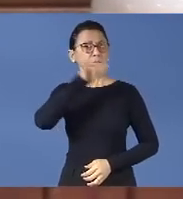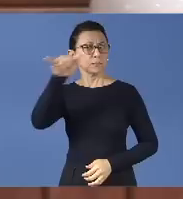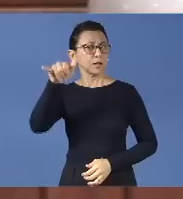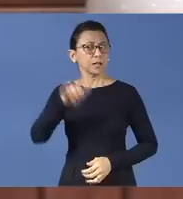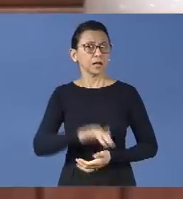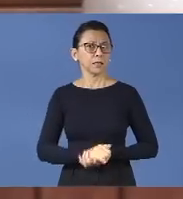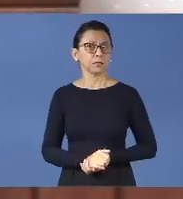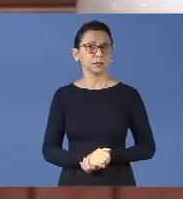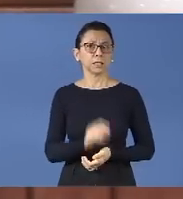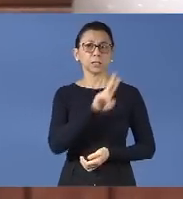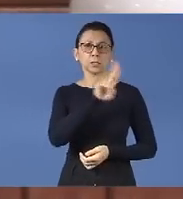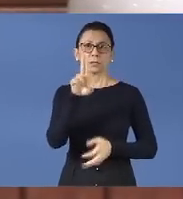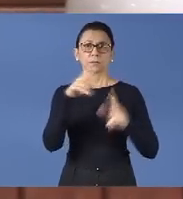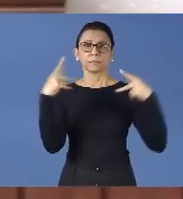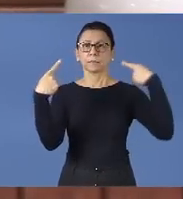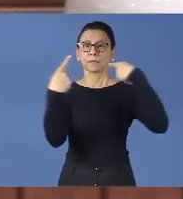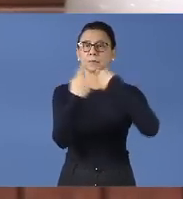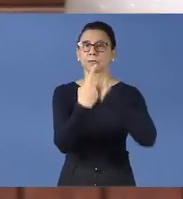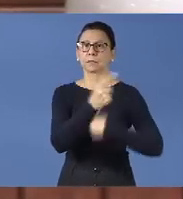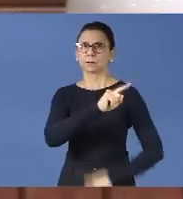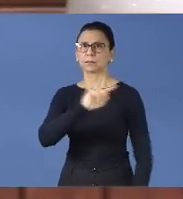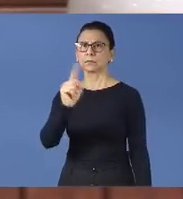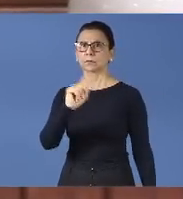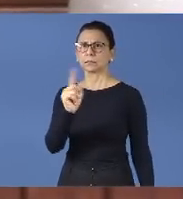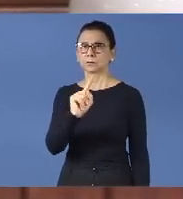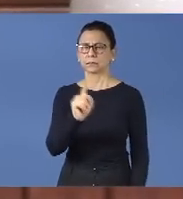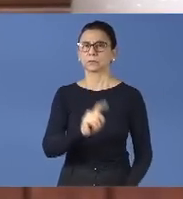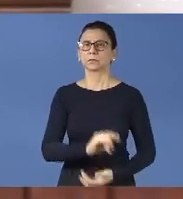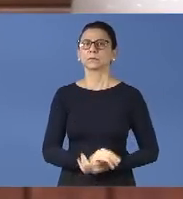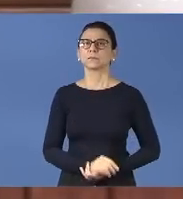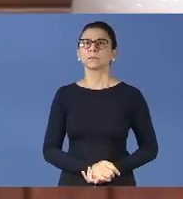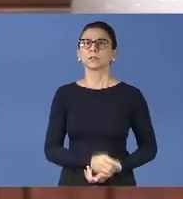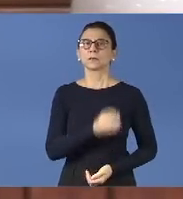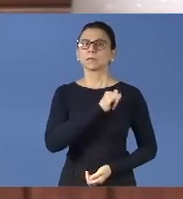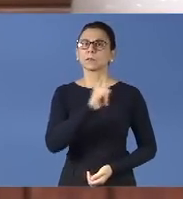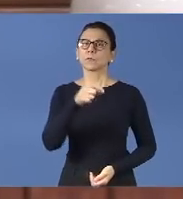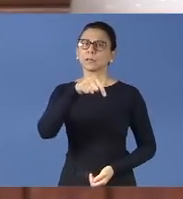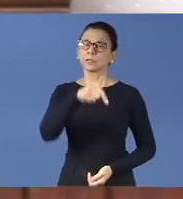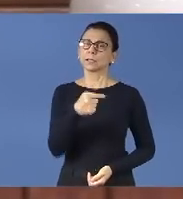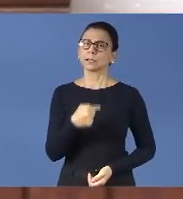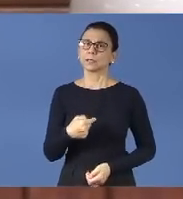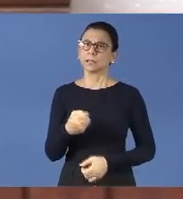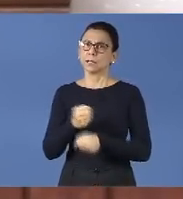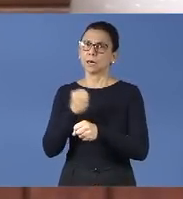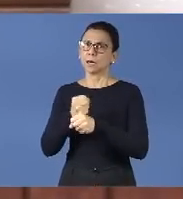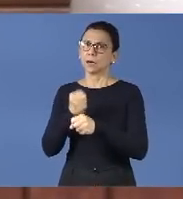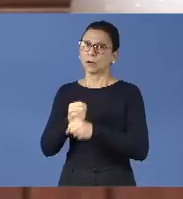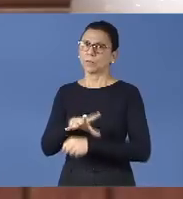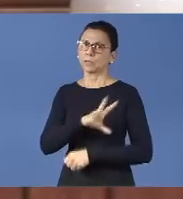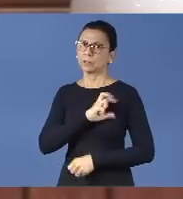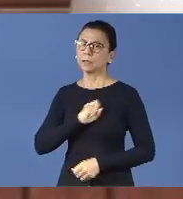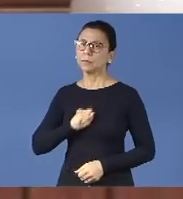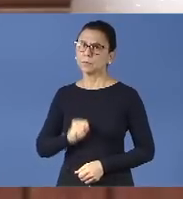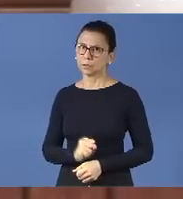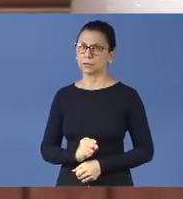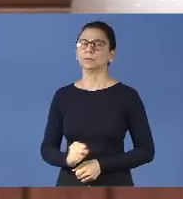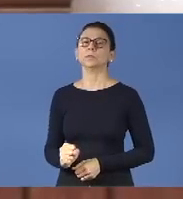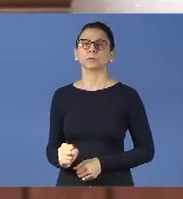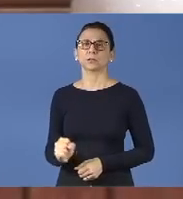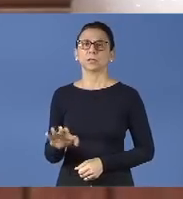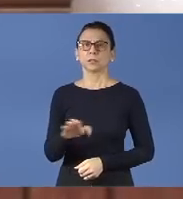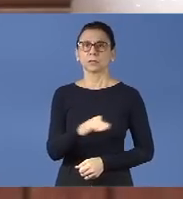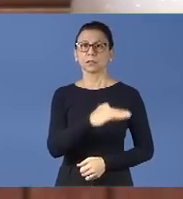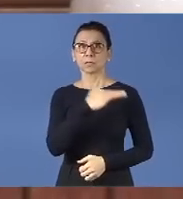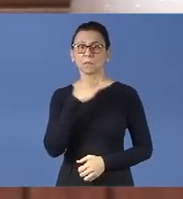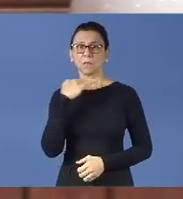nome de presbitério, de coisa isso nenhuma, nós estamos falando aquilo que nós amamos por aquilo que estamos morrendo, nós não estamos morrendo nem